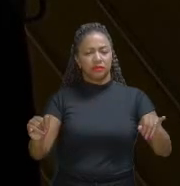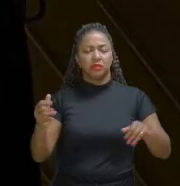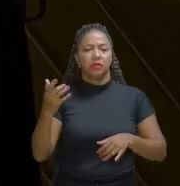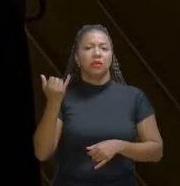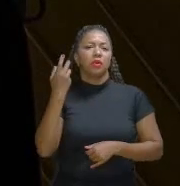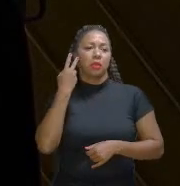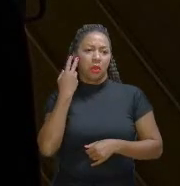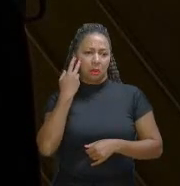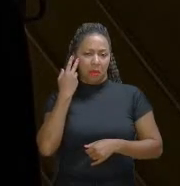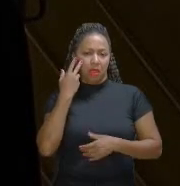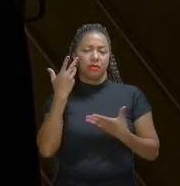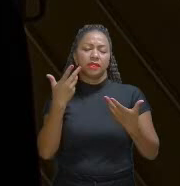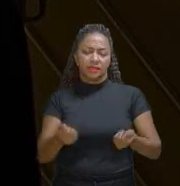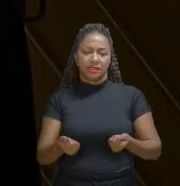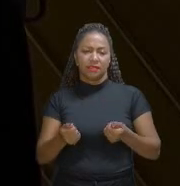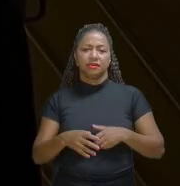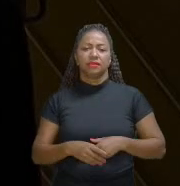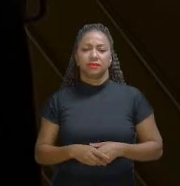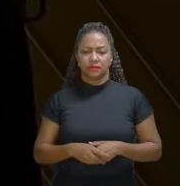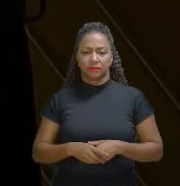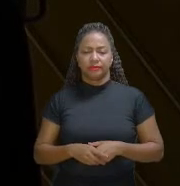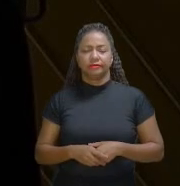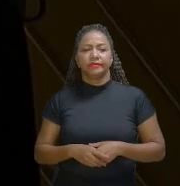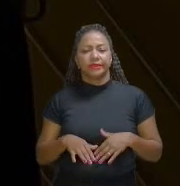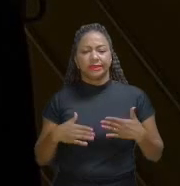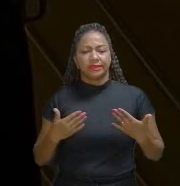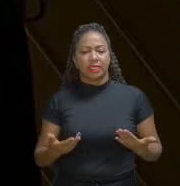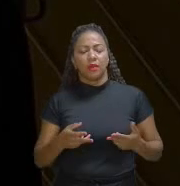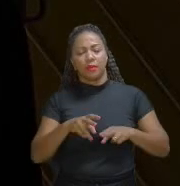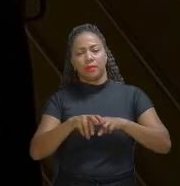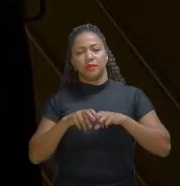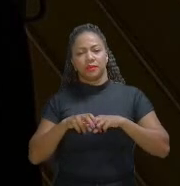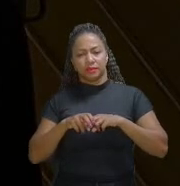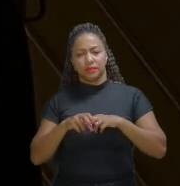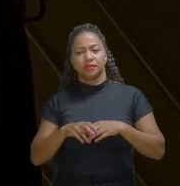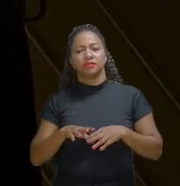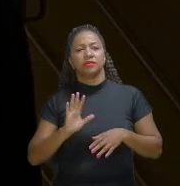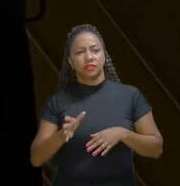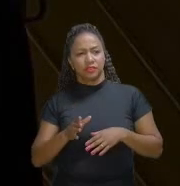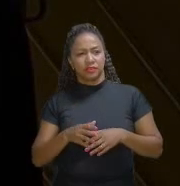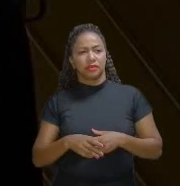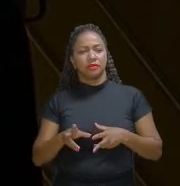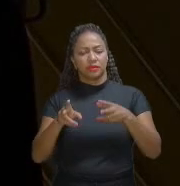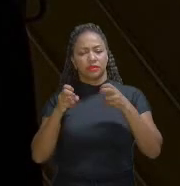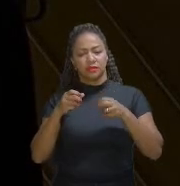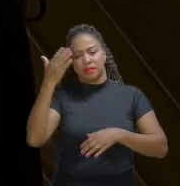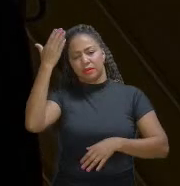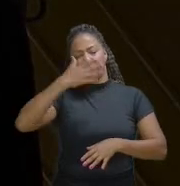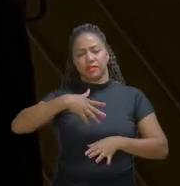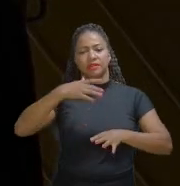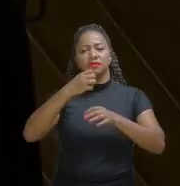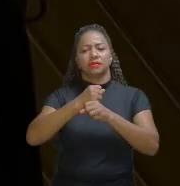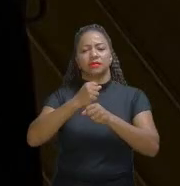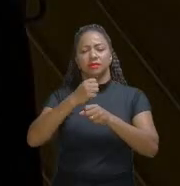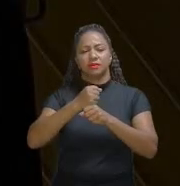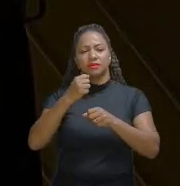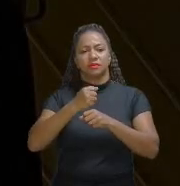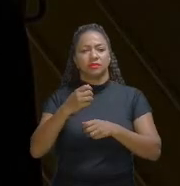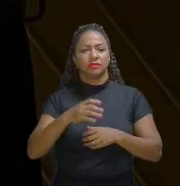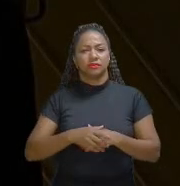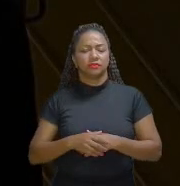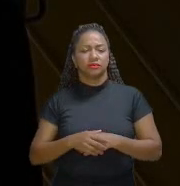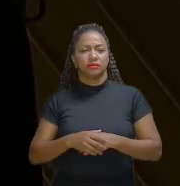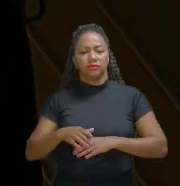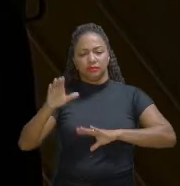comuns e são aceitas. Nesse sentido, este regional já reconheceu, em processo de prestação de contas, o candidato